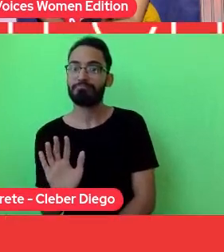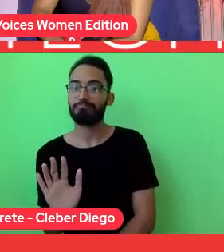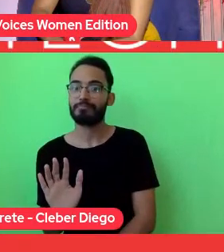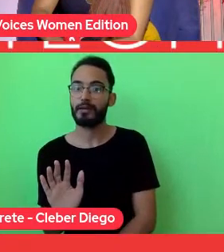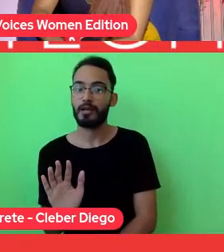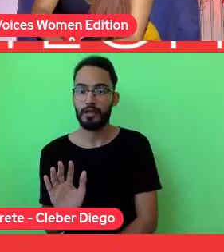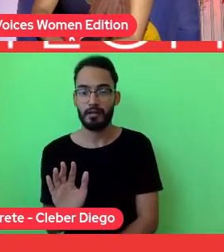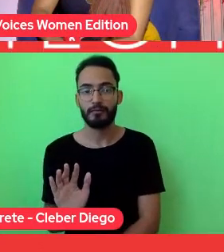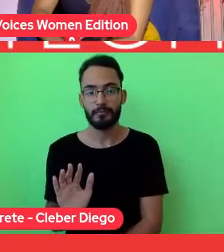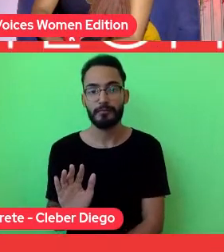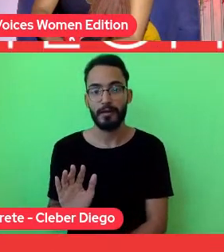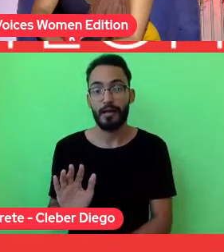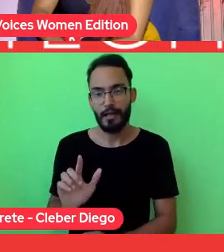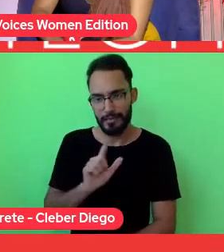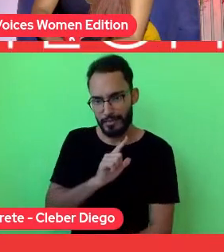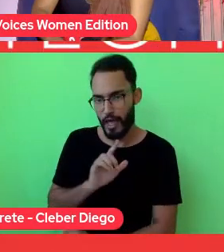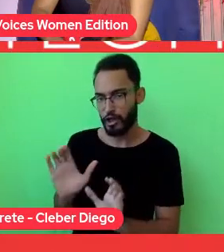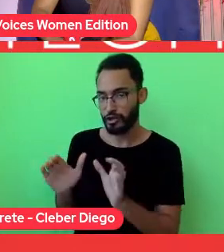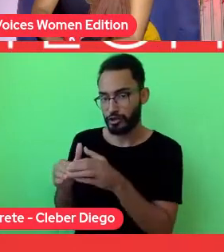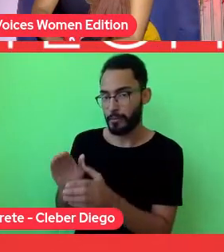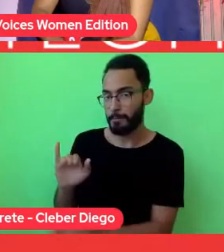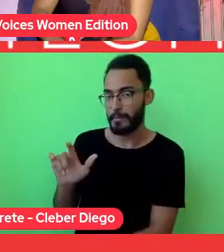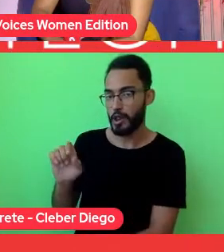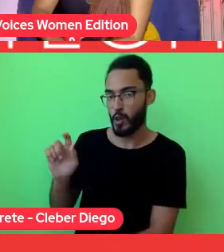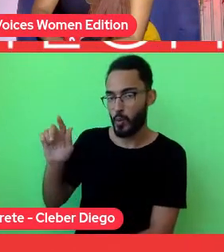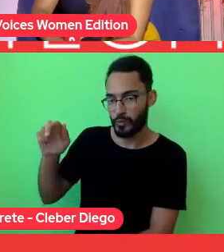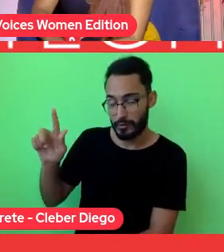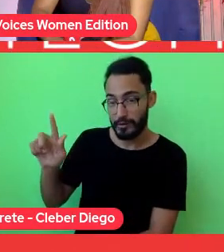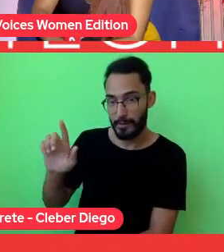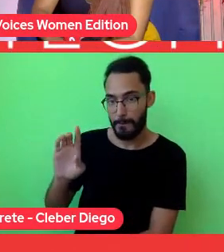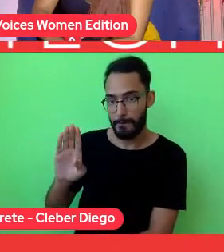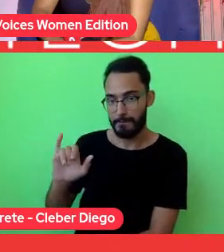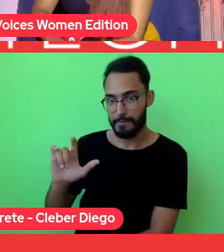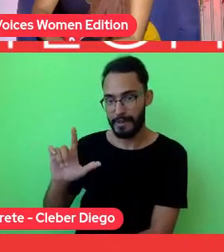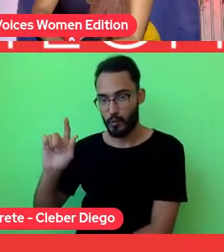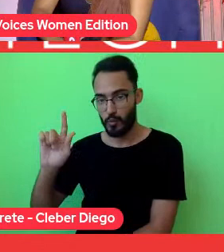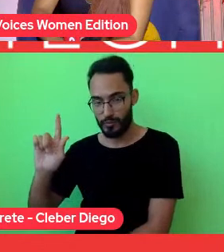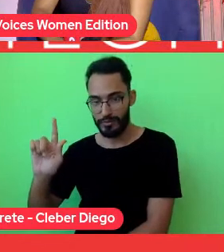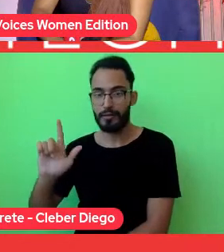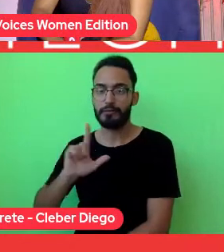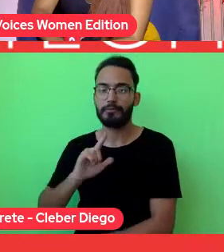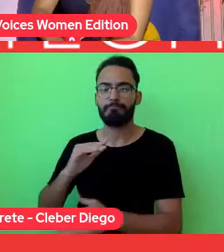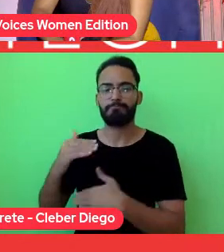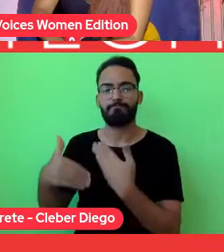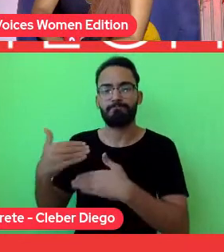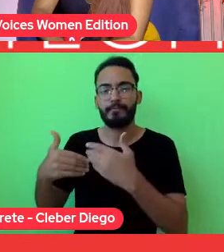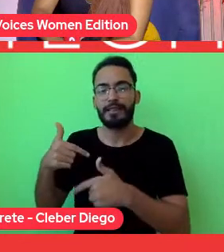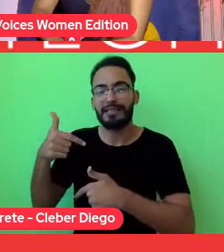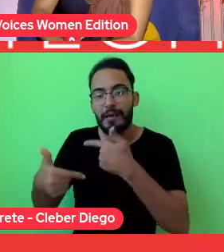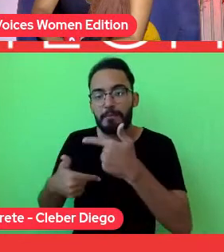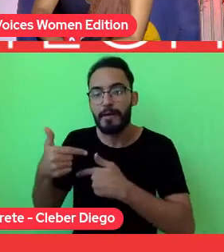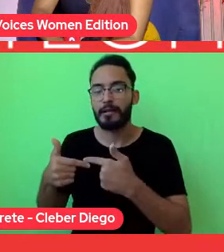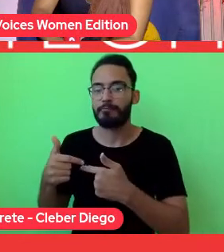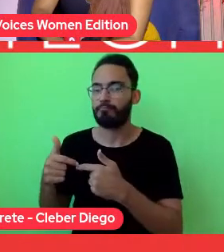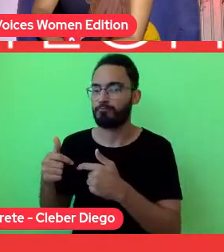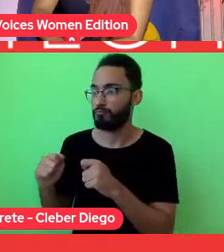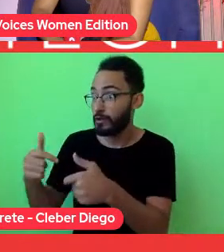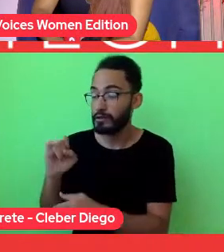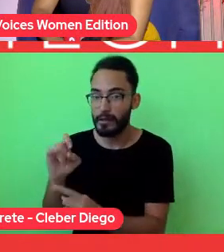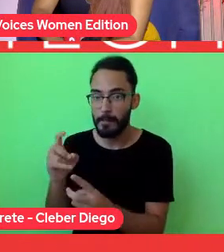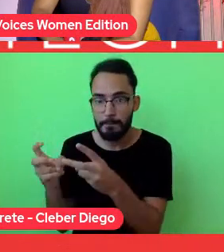o time de Belong, ele está fazendo essa análise desde dezembro do ano passado para desdobrar eventuais ações se isso